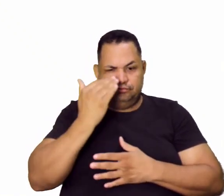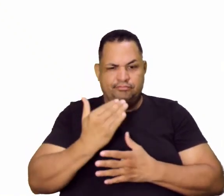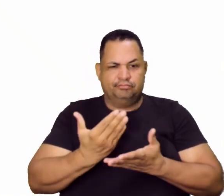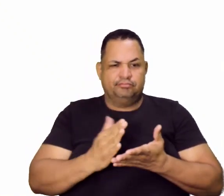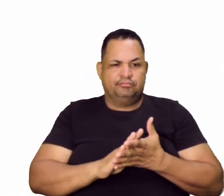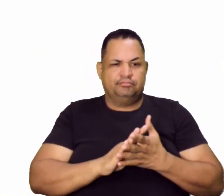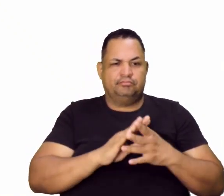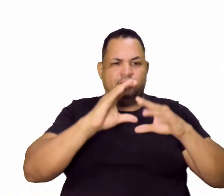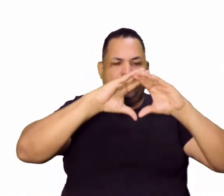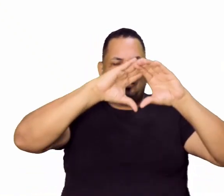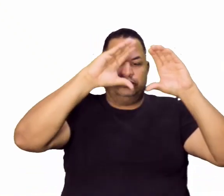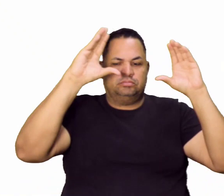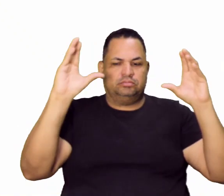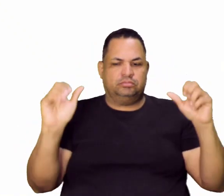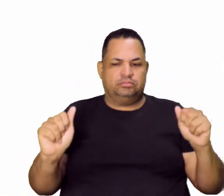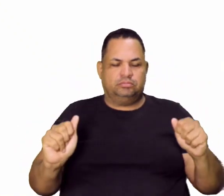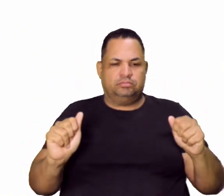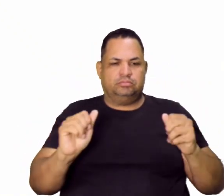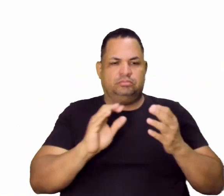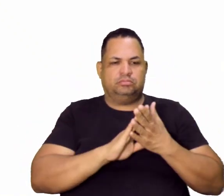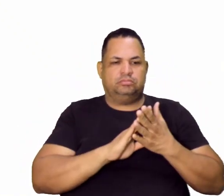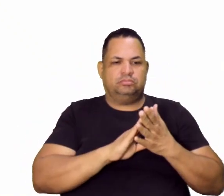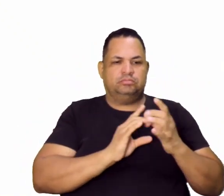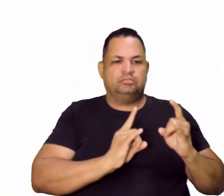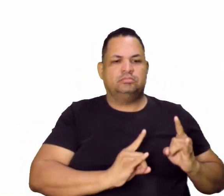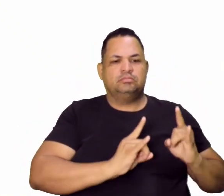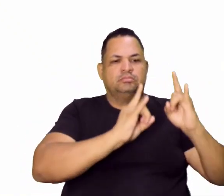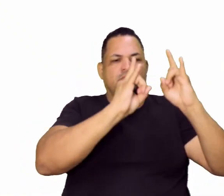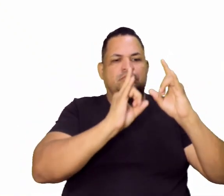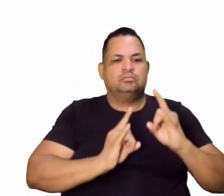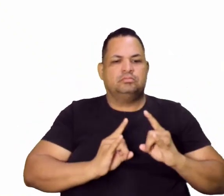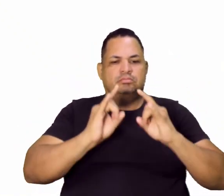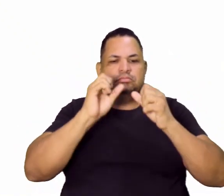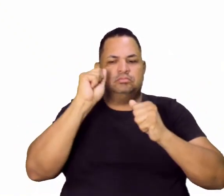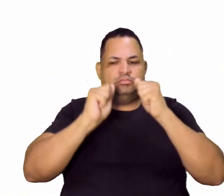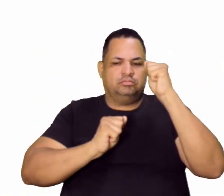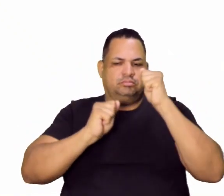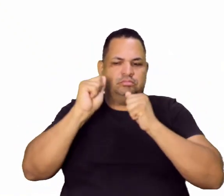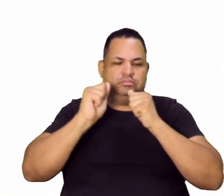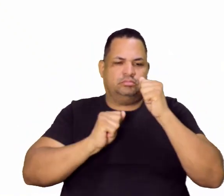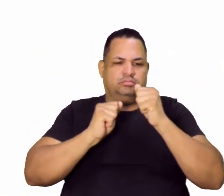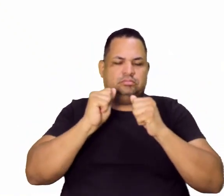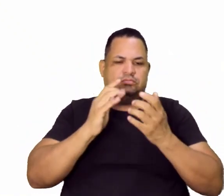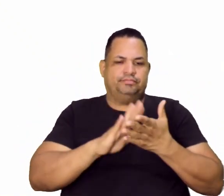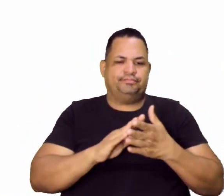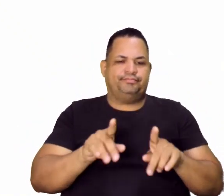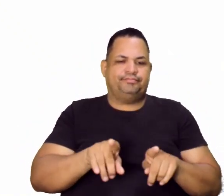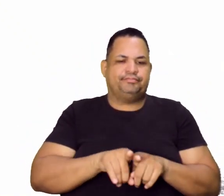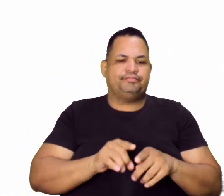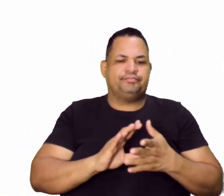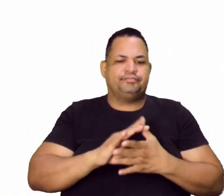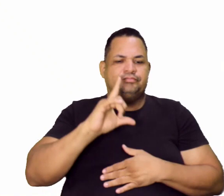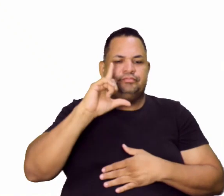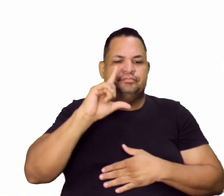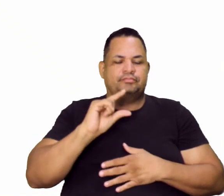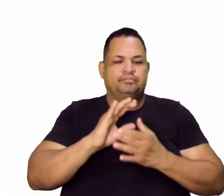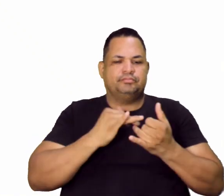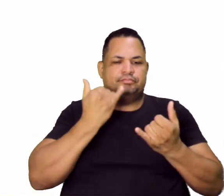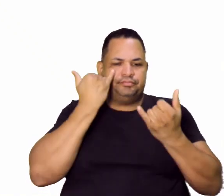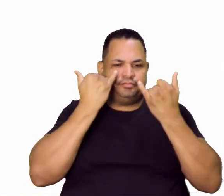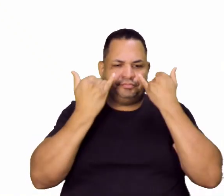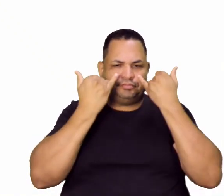fundo o céu e os edifícios aqui, né? E essas chaminés. Então, são poucas